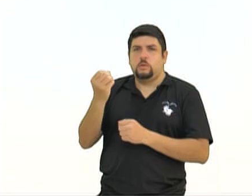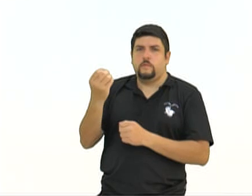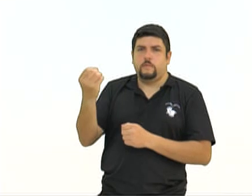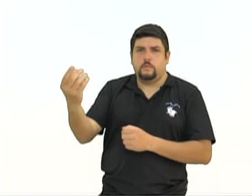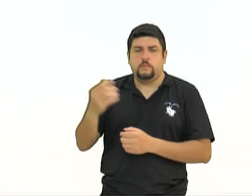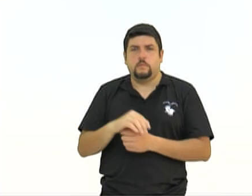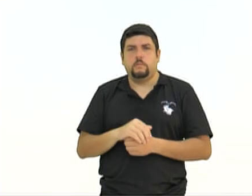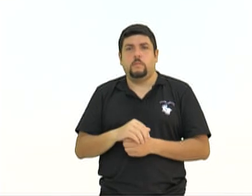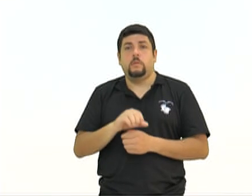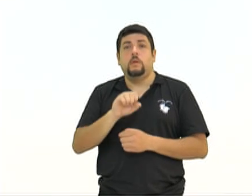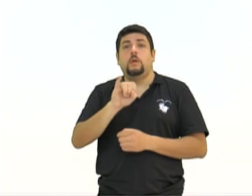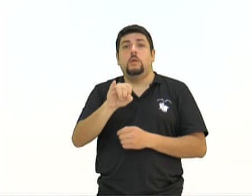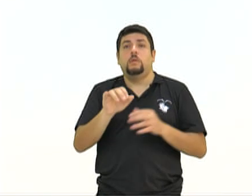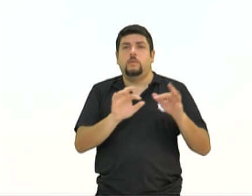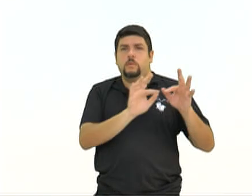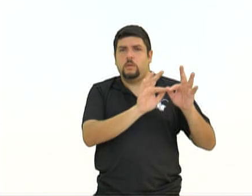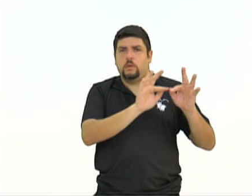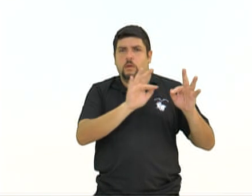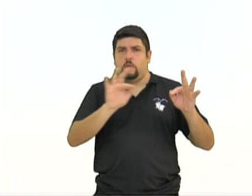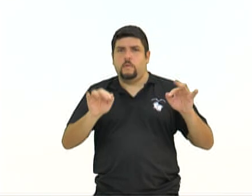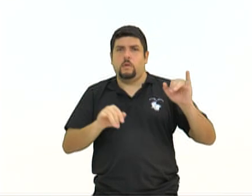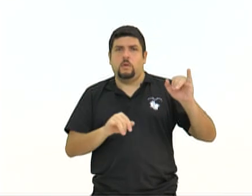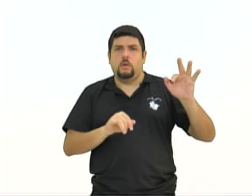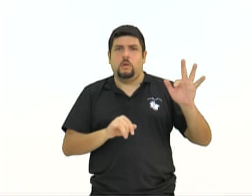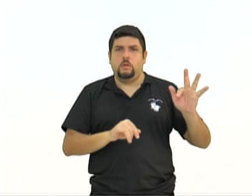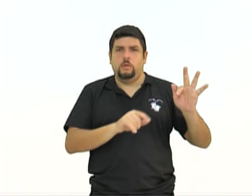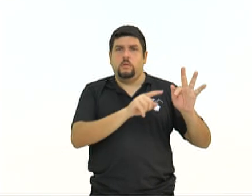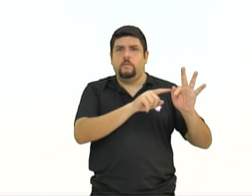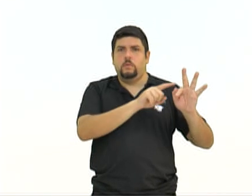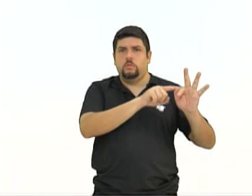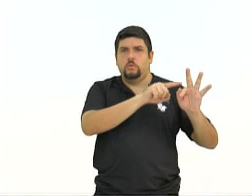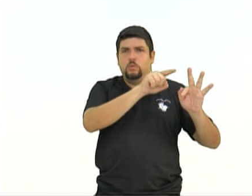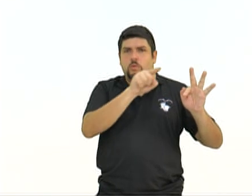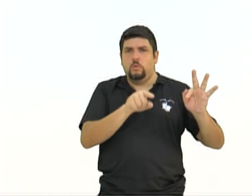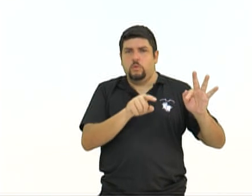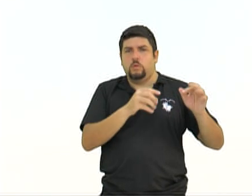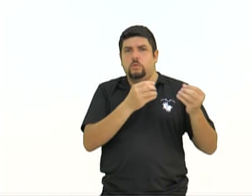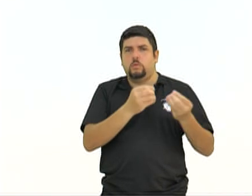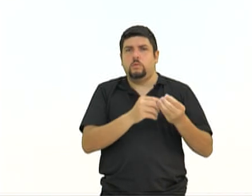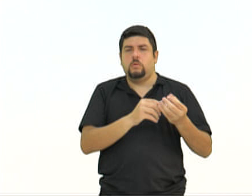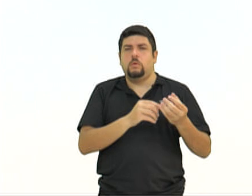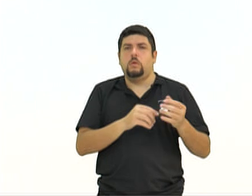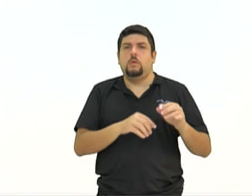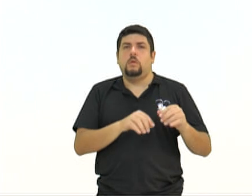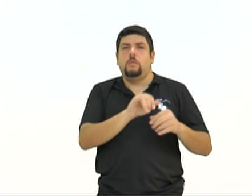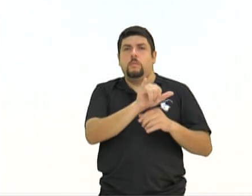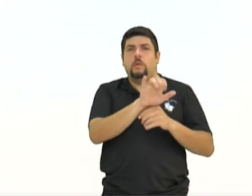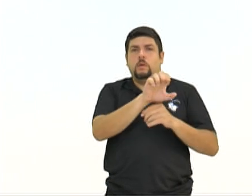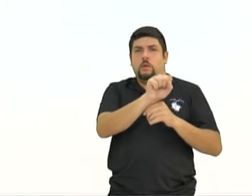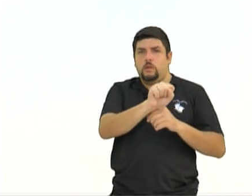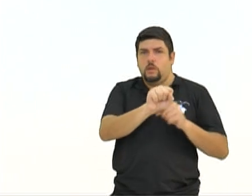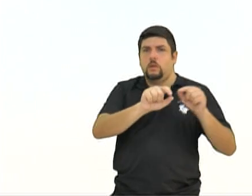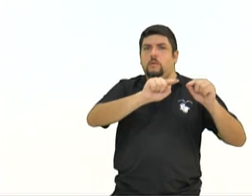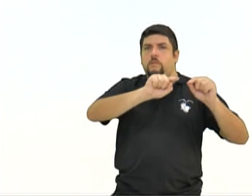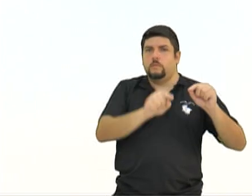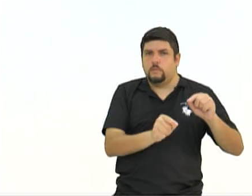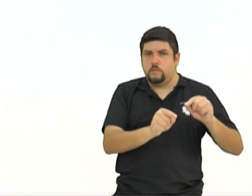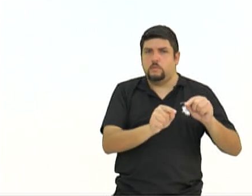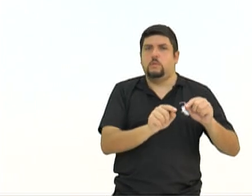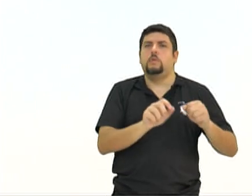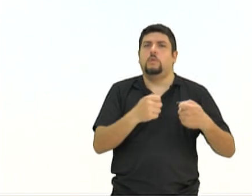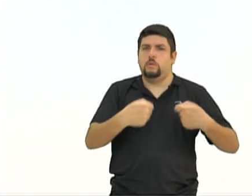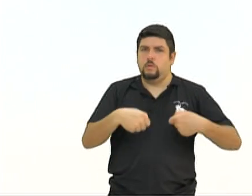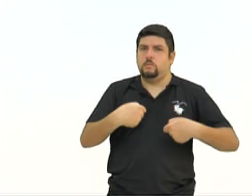se você optar por colocar a frase com if primeiro, daí você separa por vírgulas. Eu lembro que a gente falou sobre isso quando a gente conversou lá na